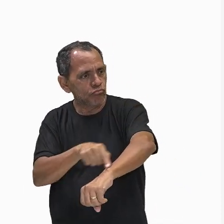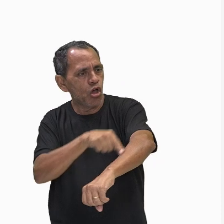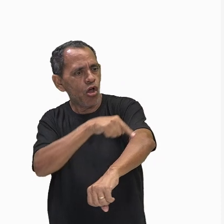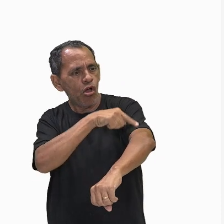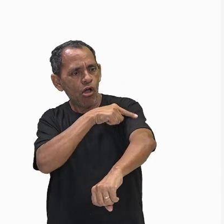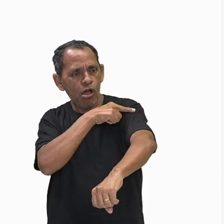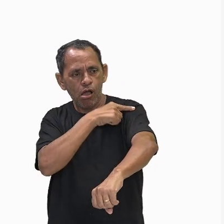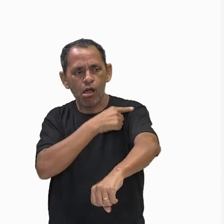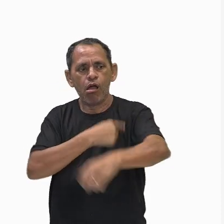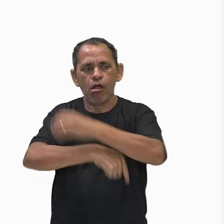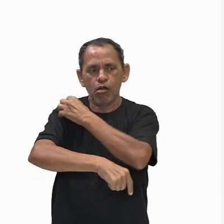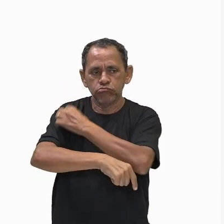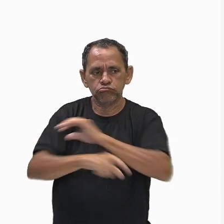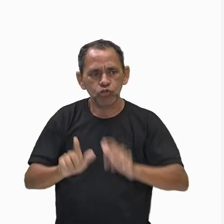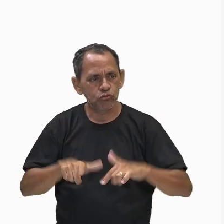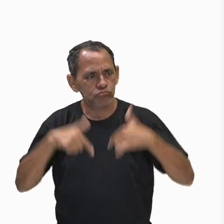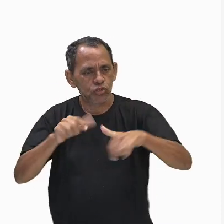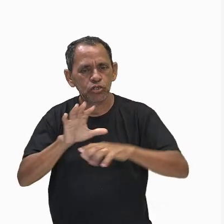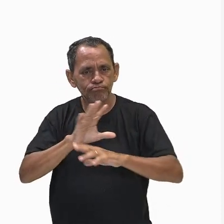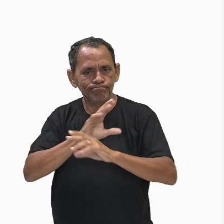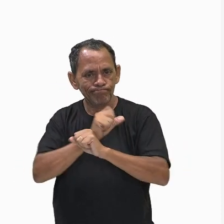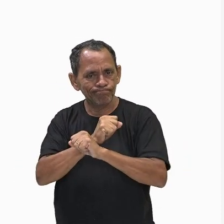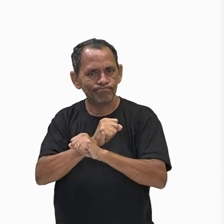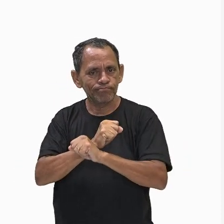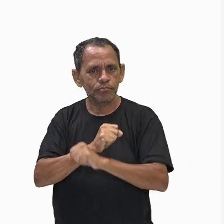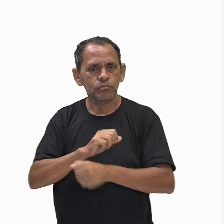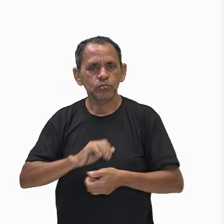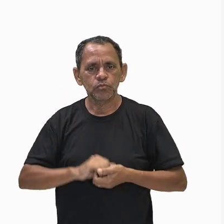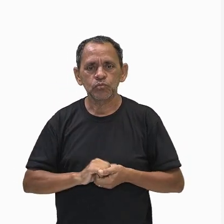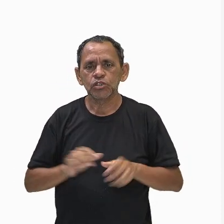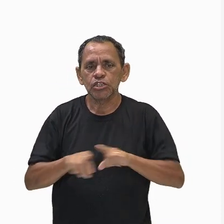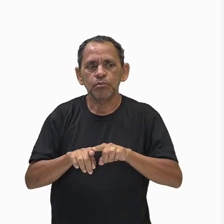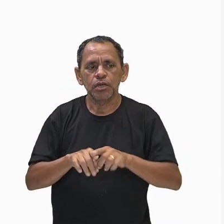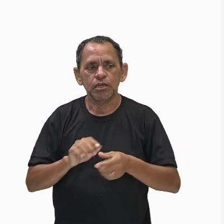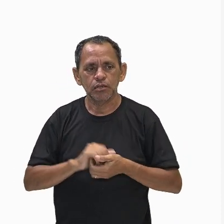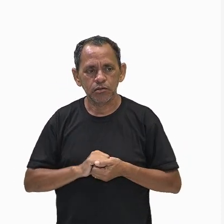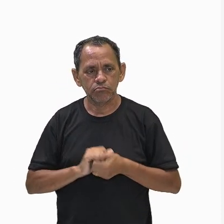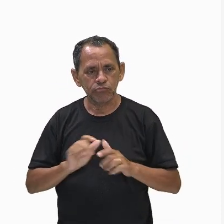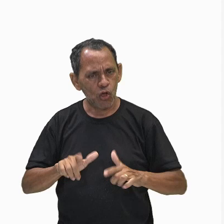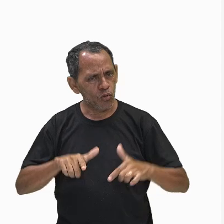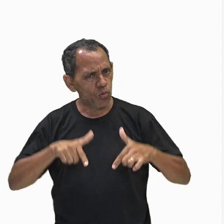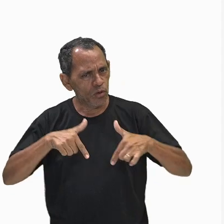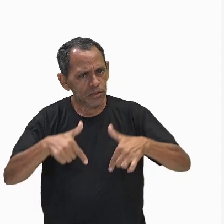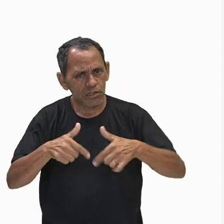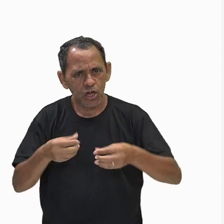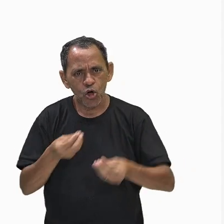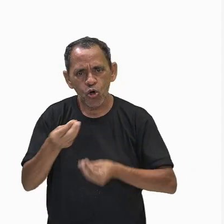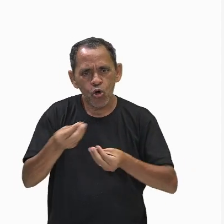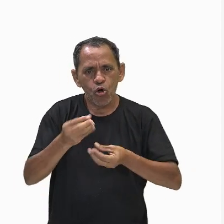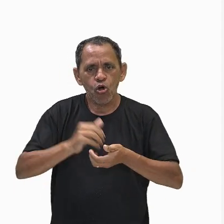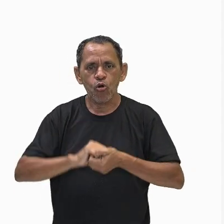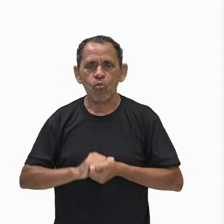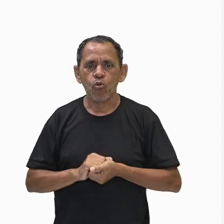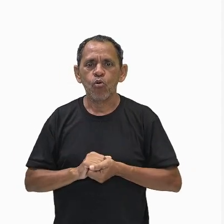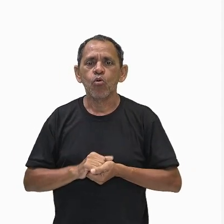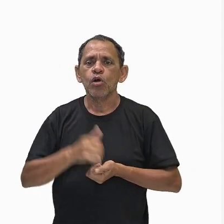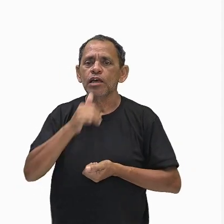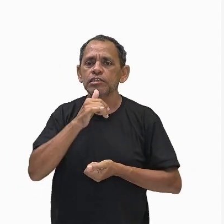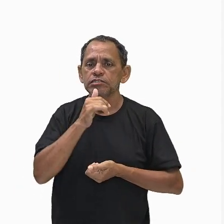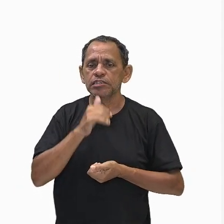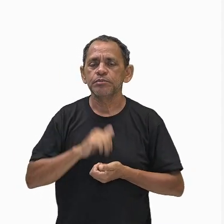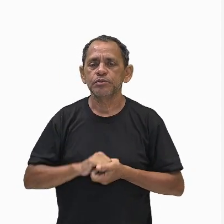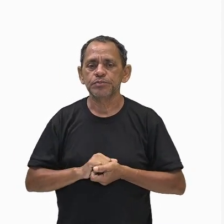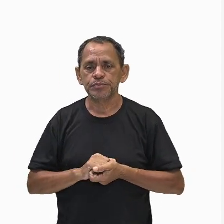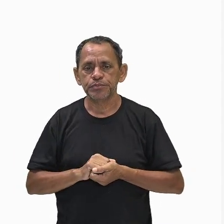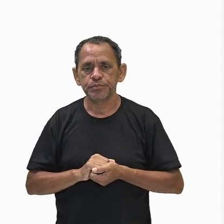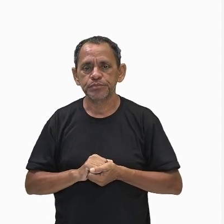involuntária a um estímulo, tá? O arco reflexo, temos aí como um exemplo clássico desse